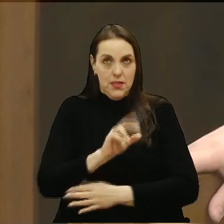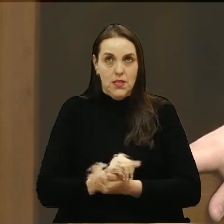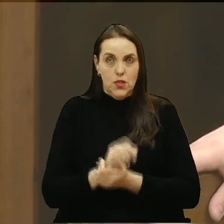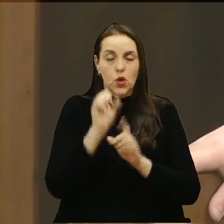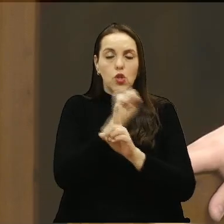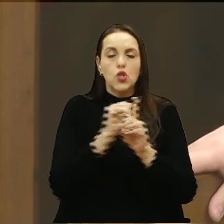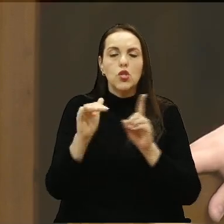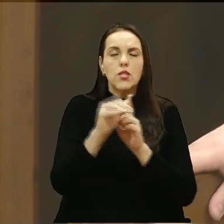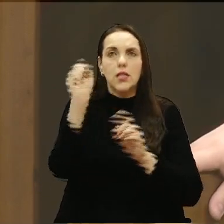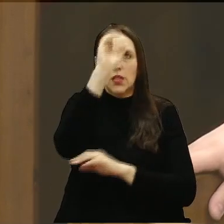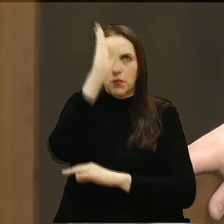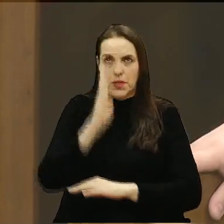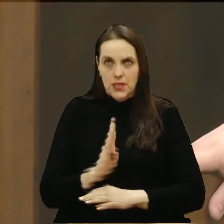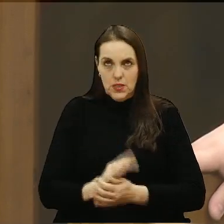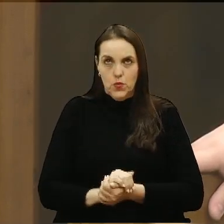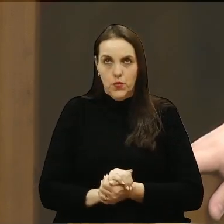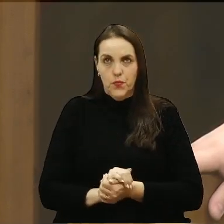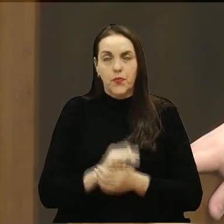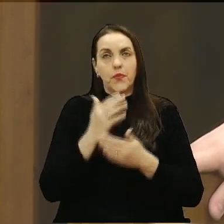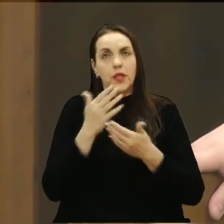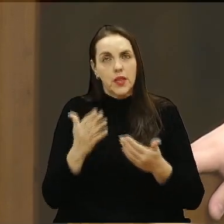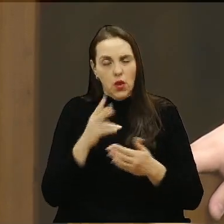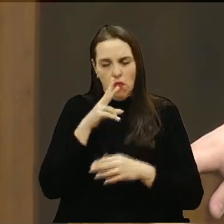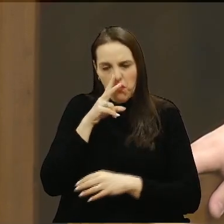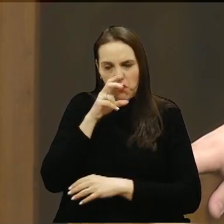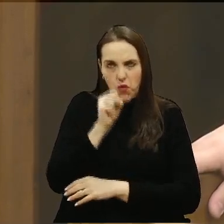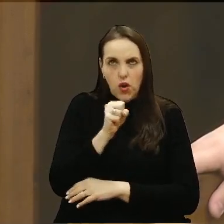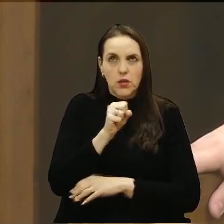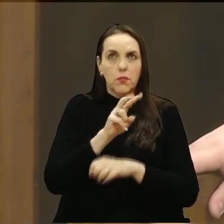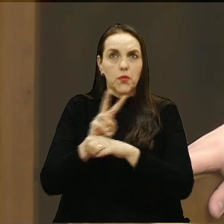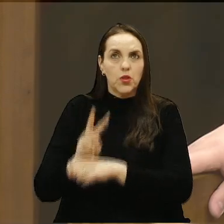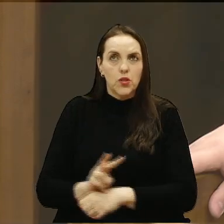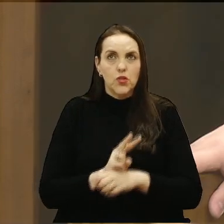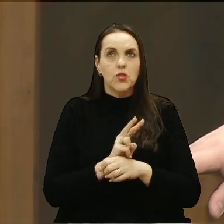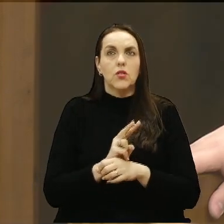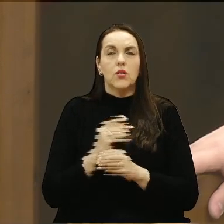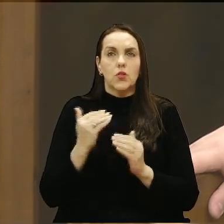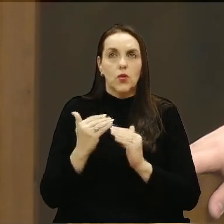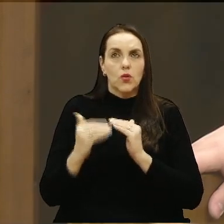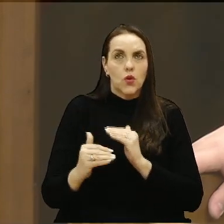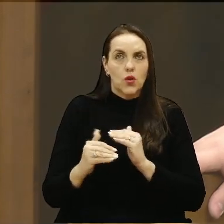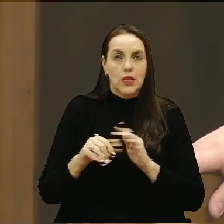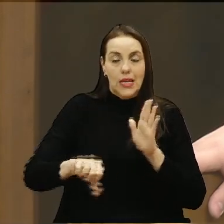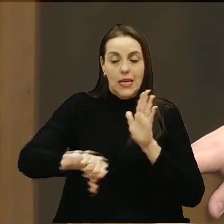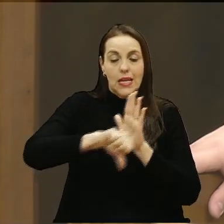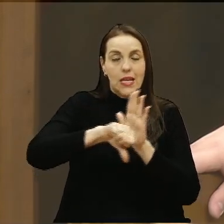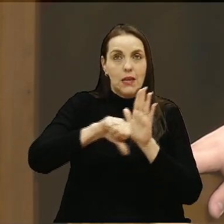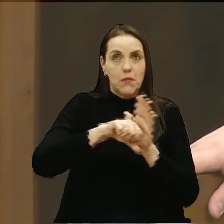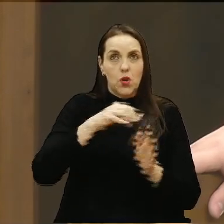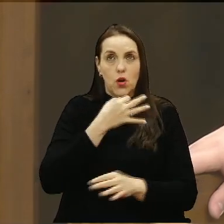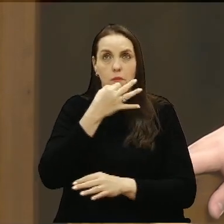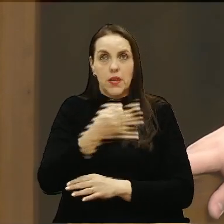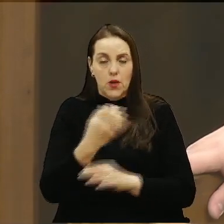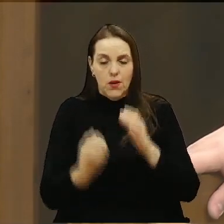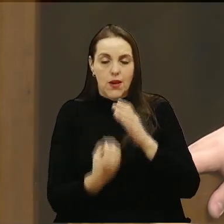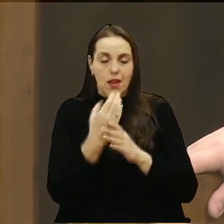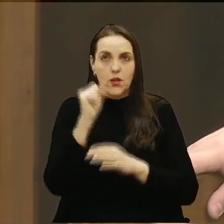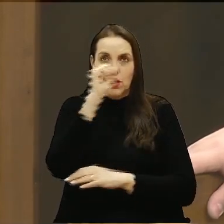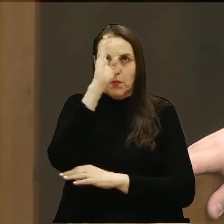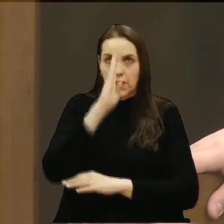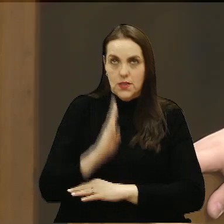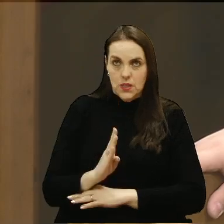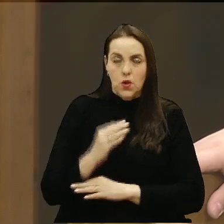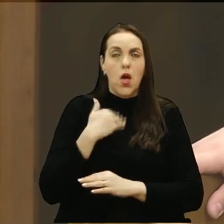sociedade brasileira. Então, um parlamento forte, protegido contra crimes de opinião, que é o que está sendo criado hoje no Brasil, eu